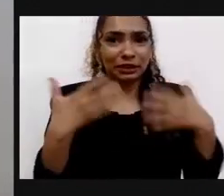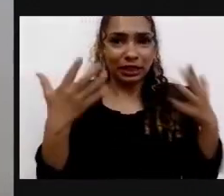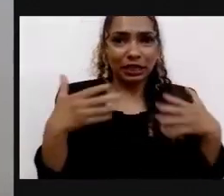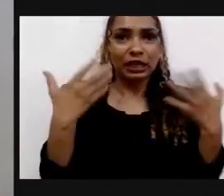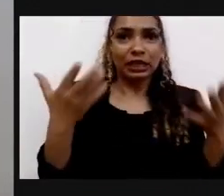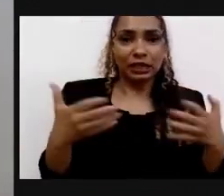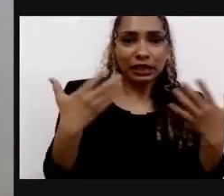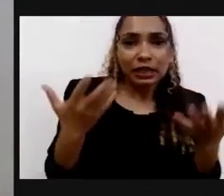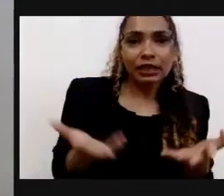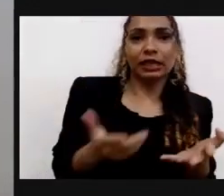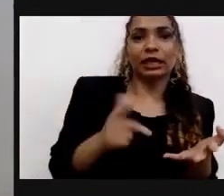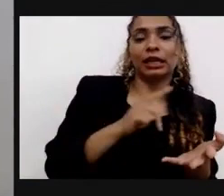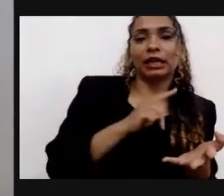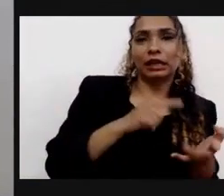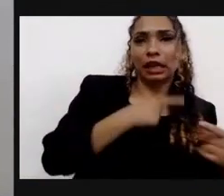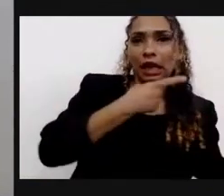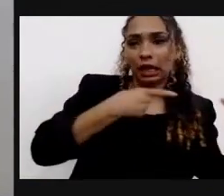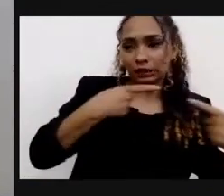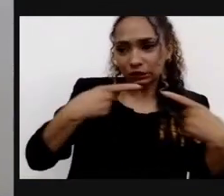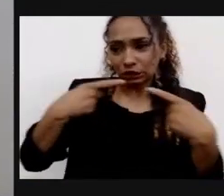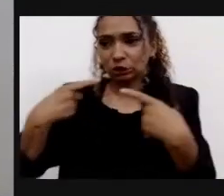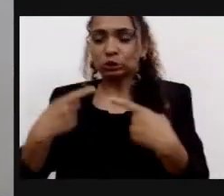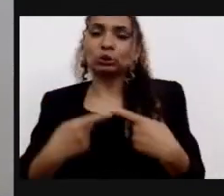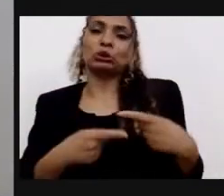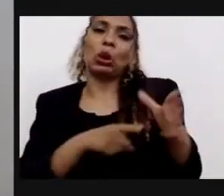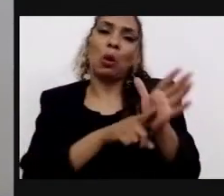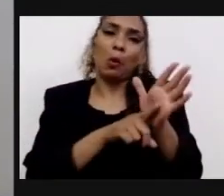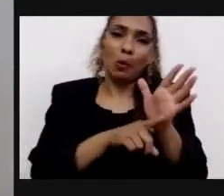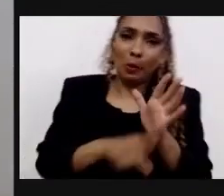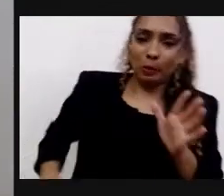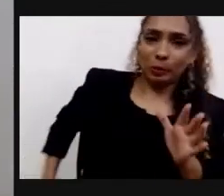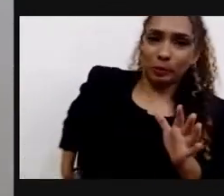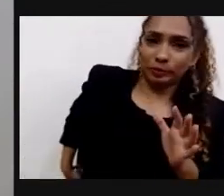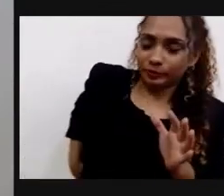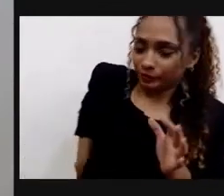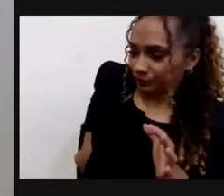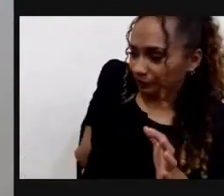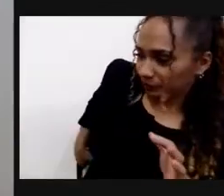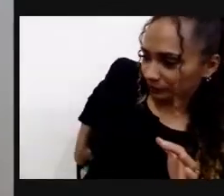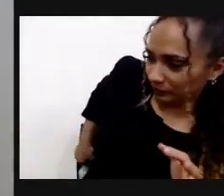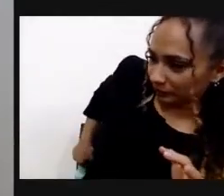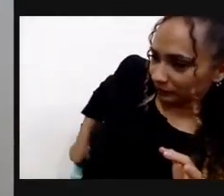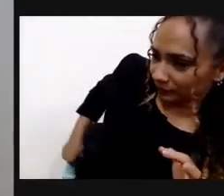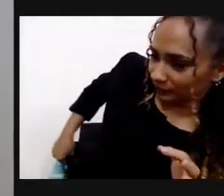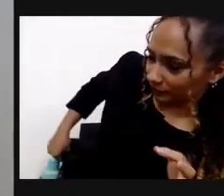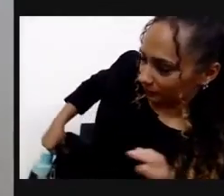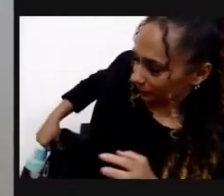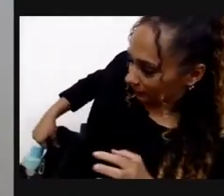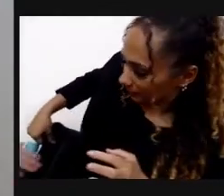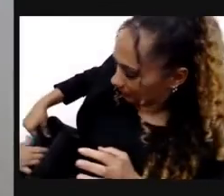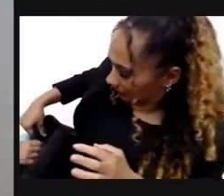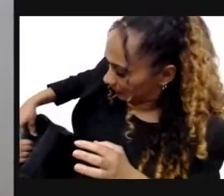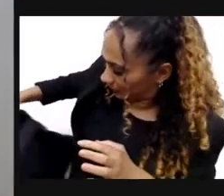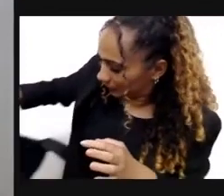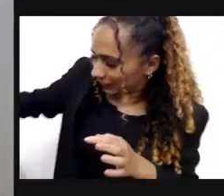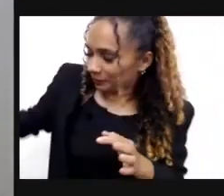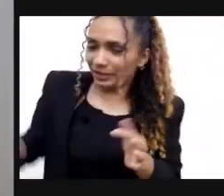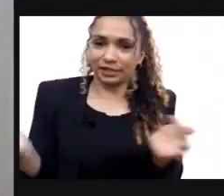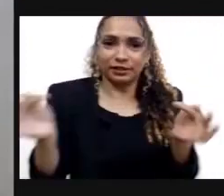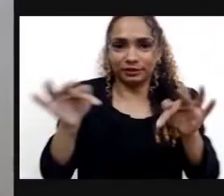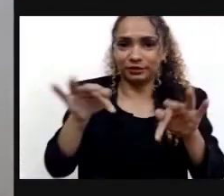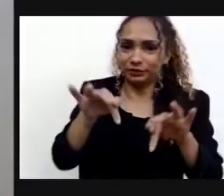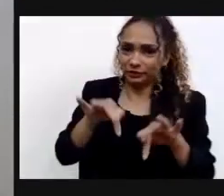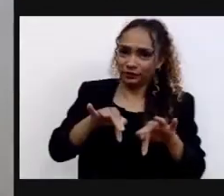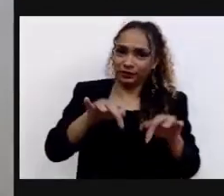desses dois dias de intensas discussões de várias pesquisas muito interessantes relevantes a gente encerrar com esse